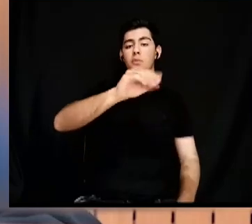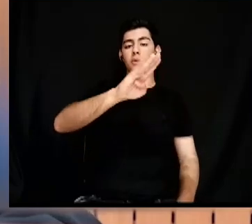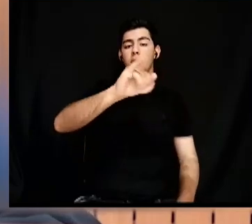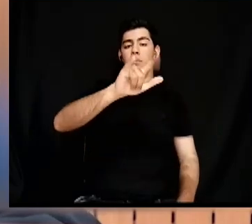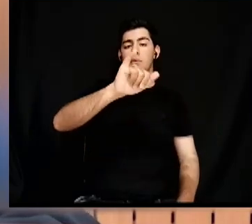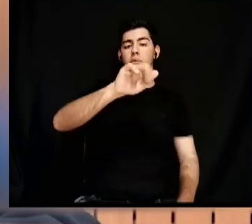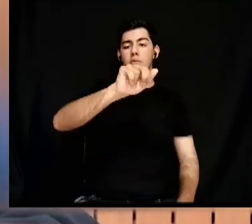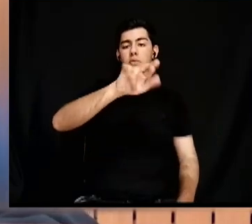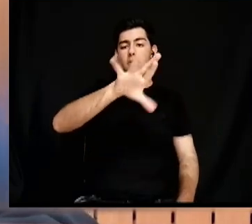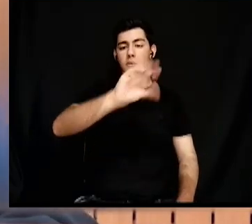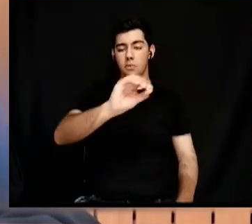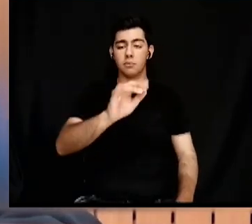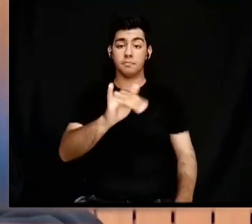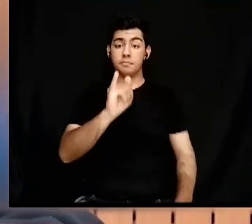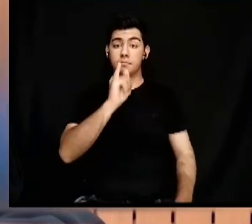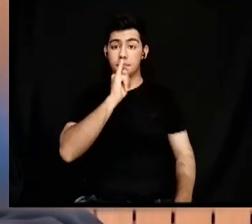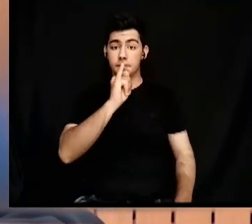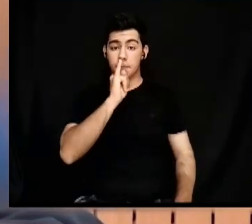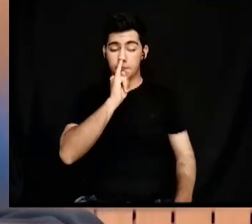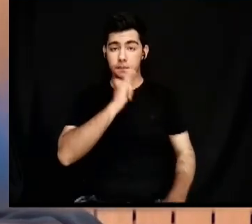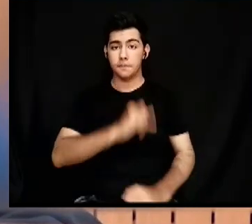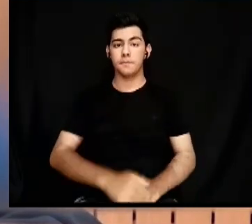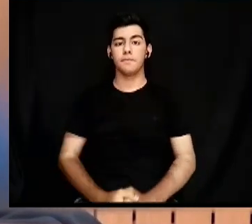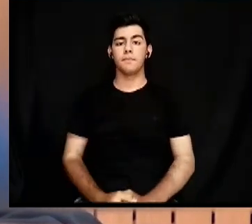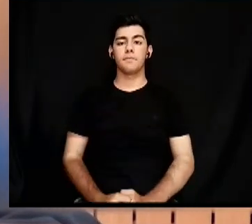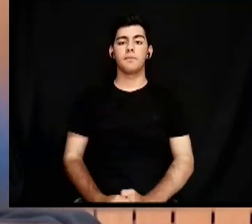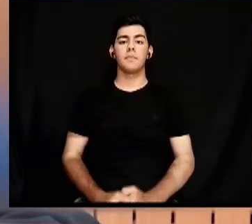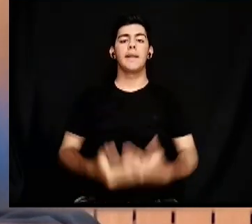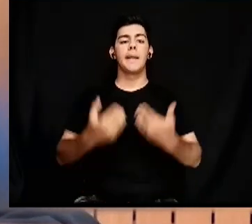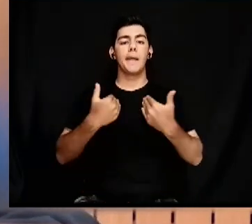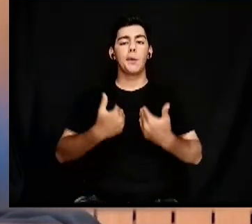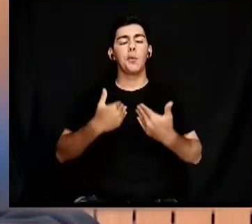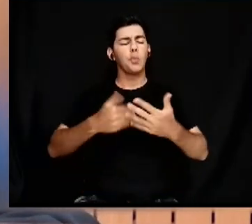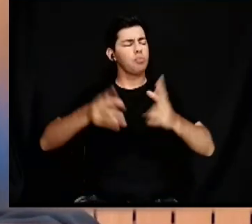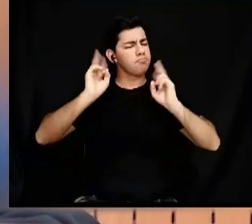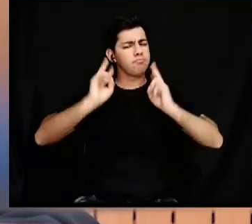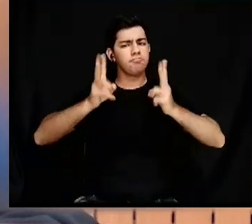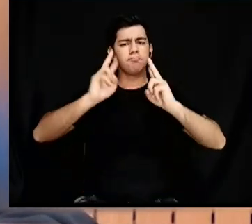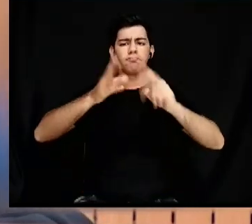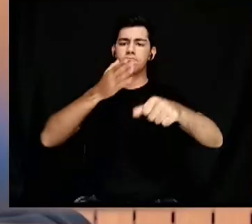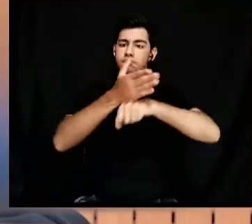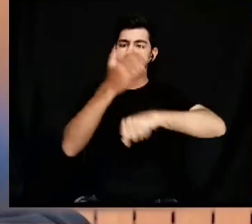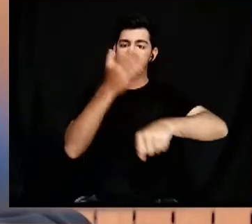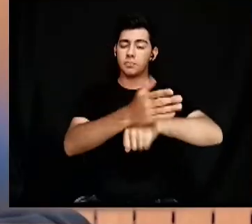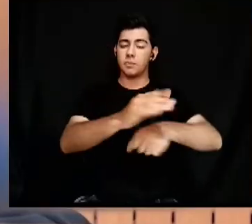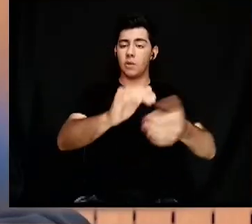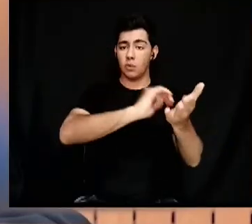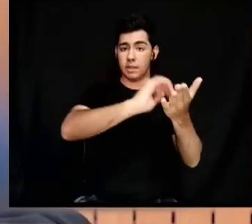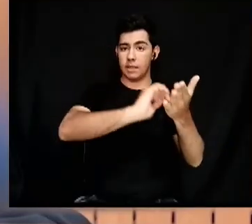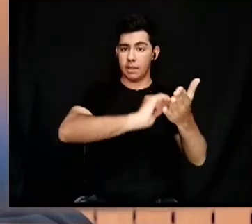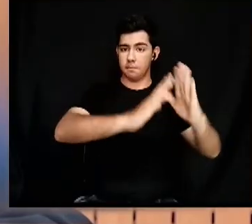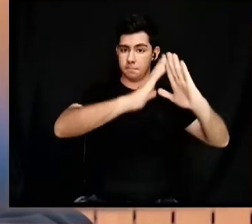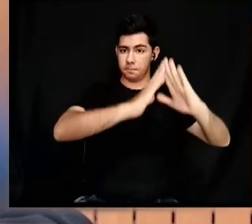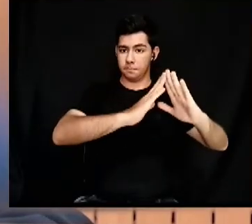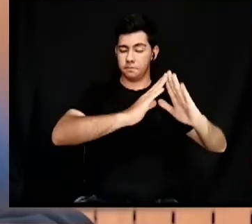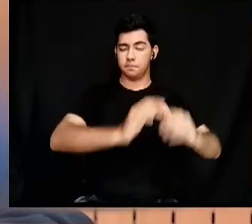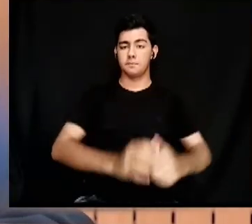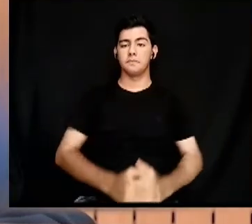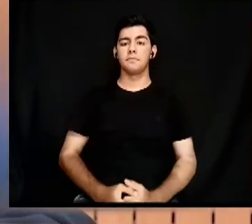exemplo, eu sempre visito o secretário de Habitação, o ex-vereador